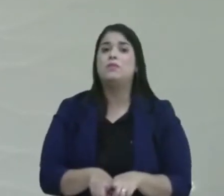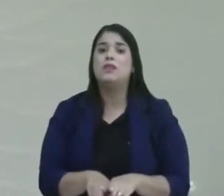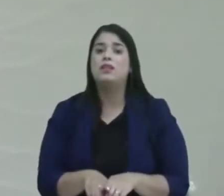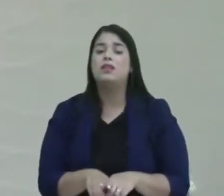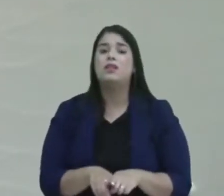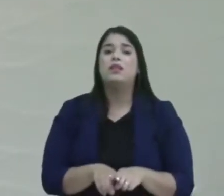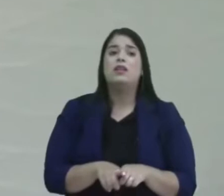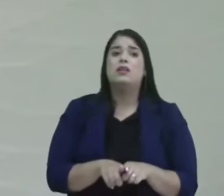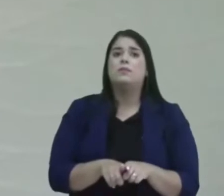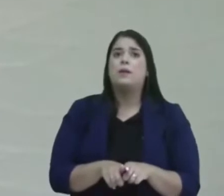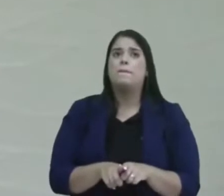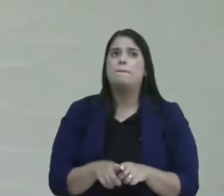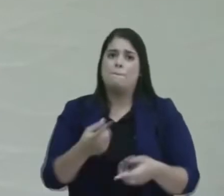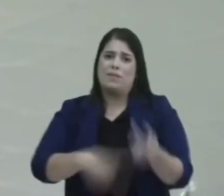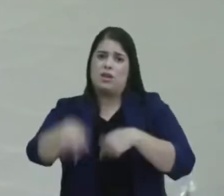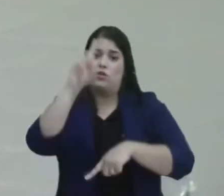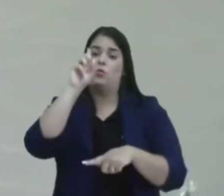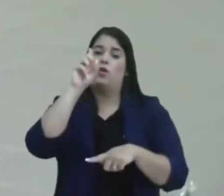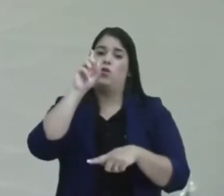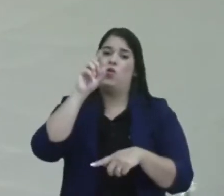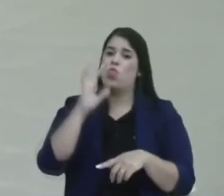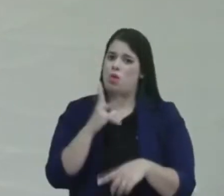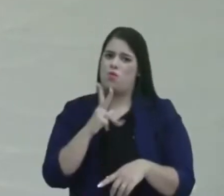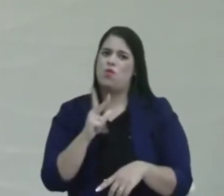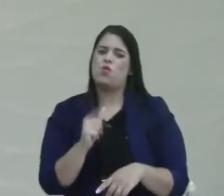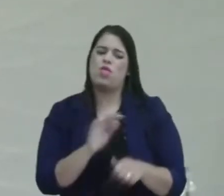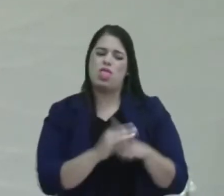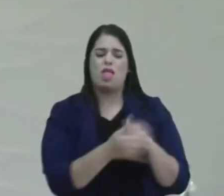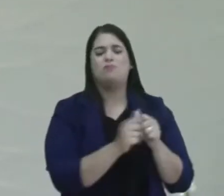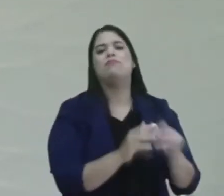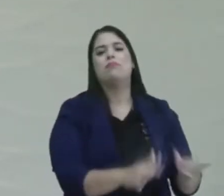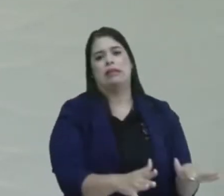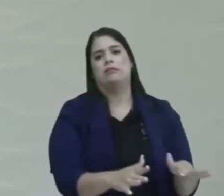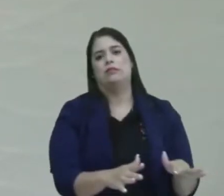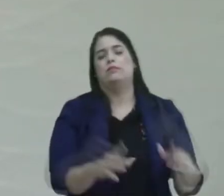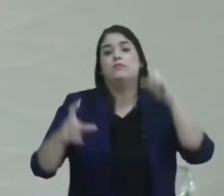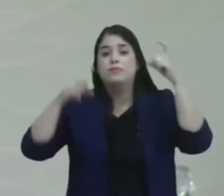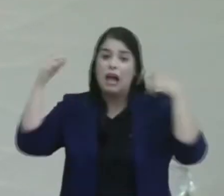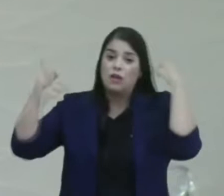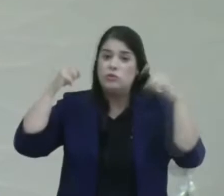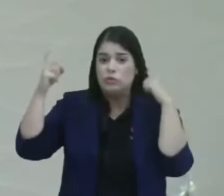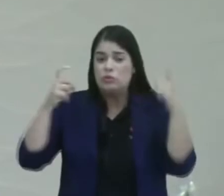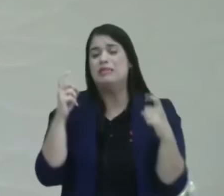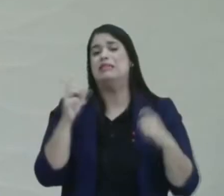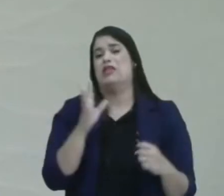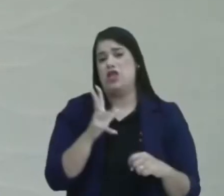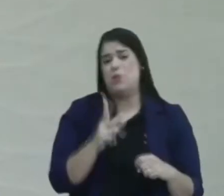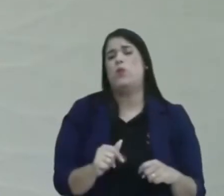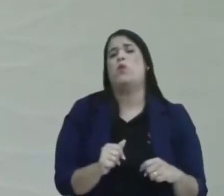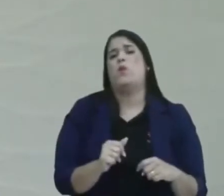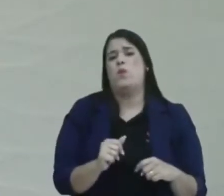da pandemia. Todos os demais, né, saíram da pandemia um pouco antes, mas o setor cultural foi o mais afetado.